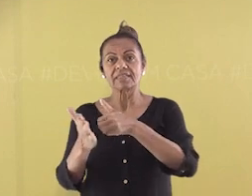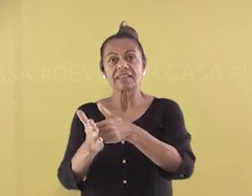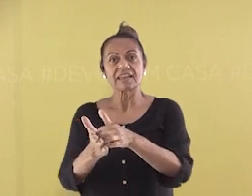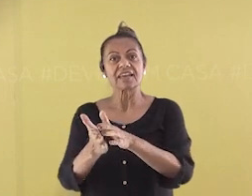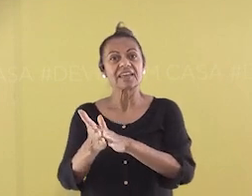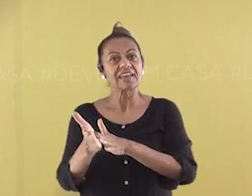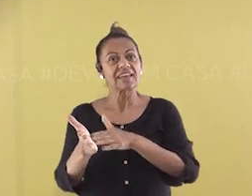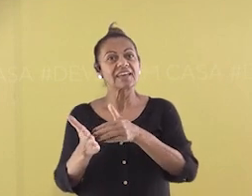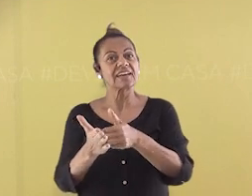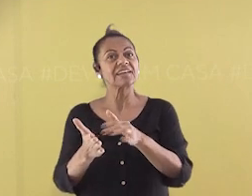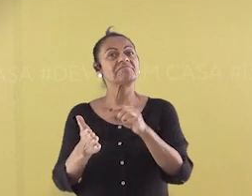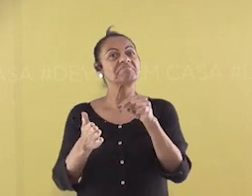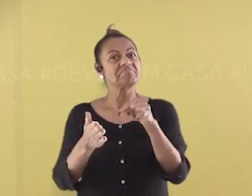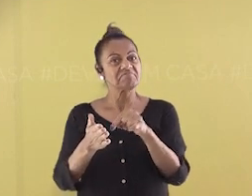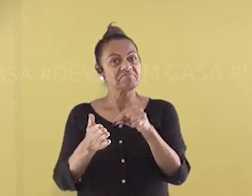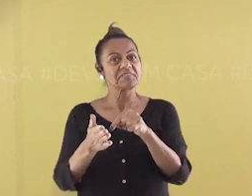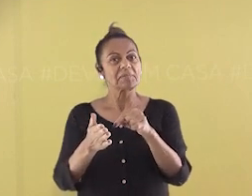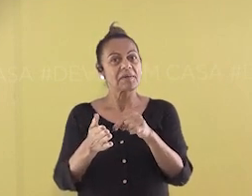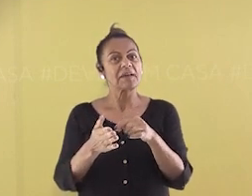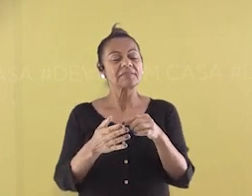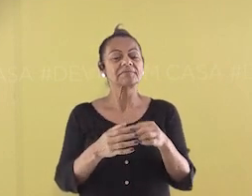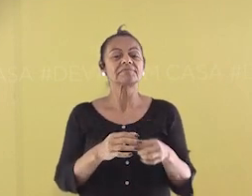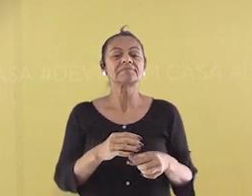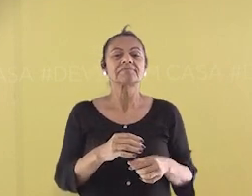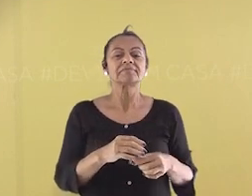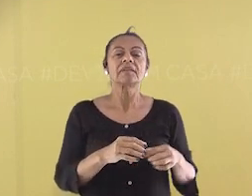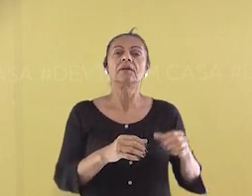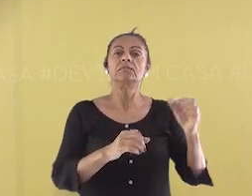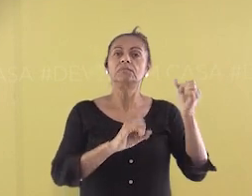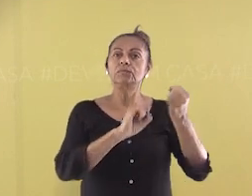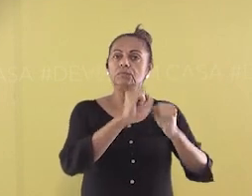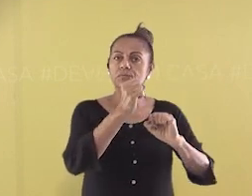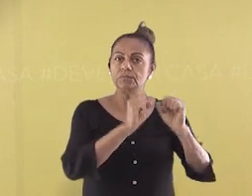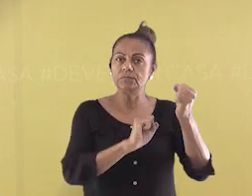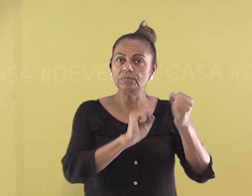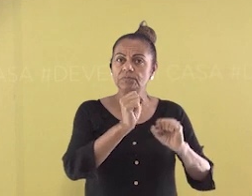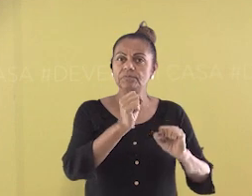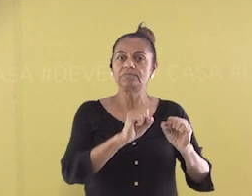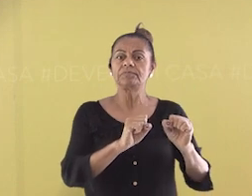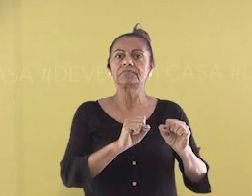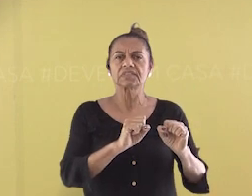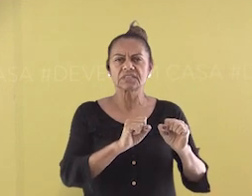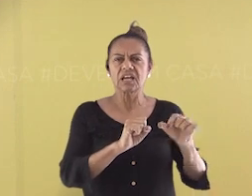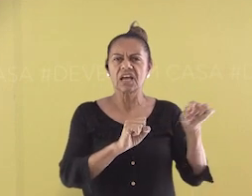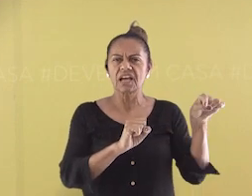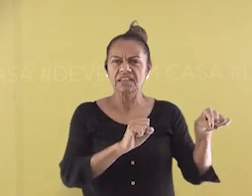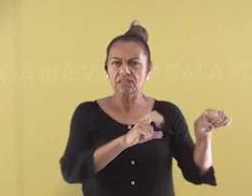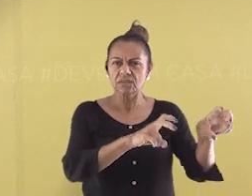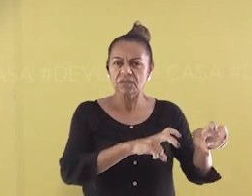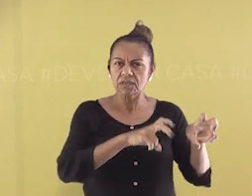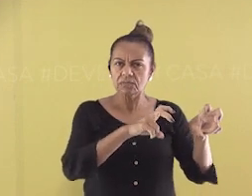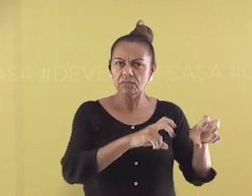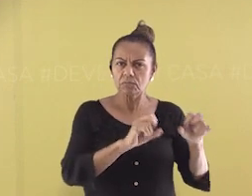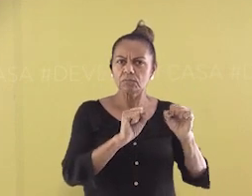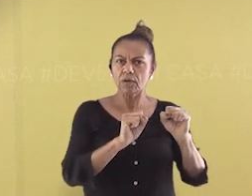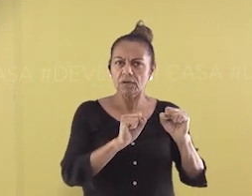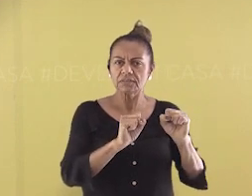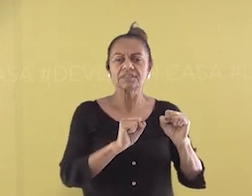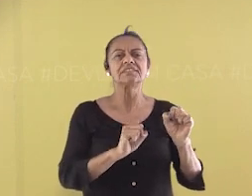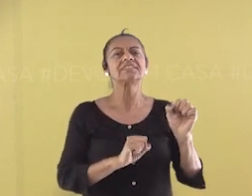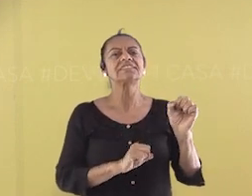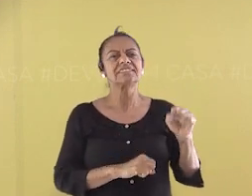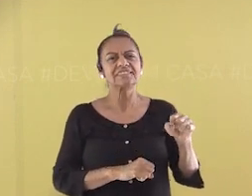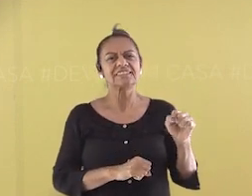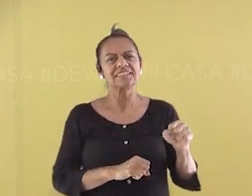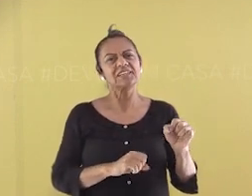laticínio. Vamos falar mais sobre isso daqui a pouco. Pode ter indústrias no campo? Sim, mas geralmente